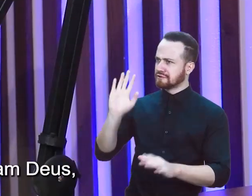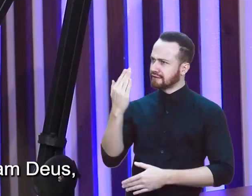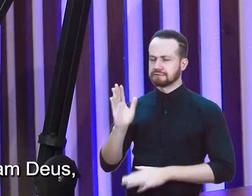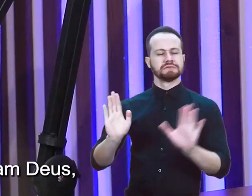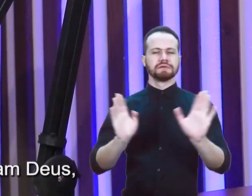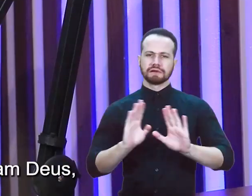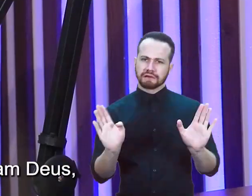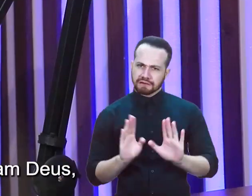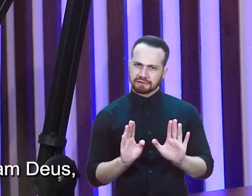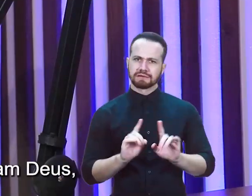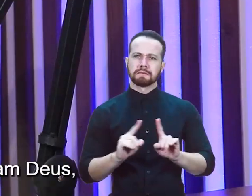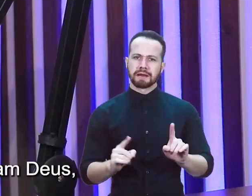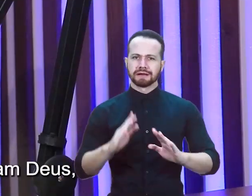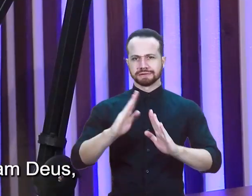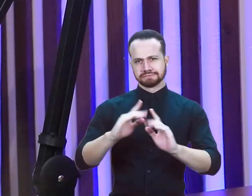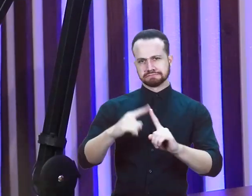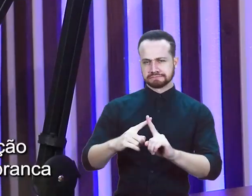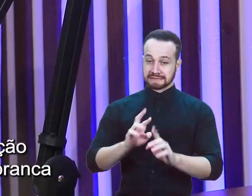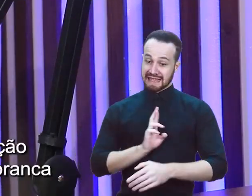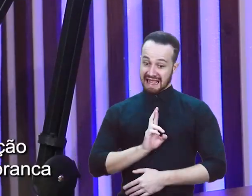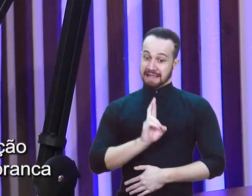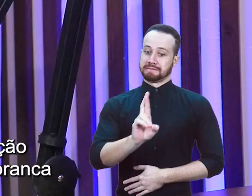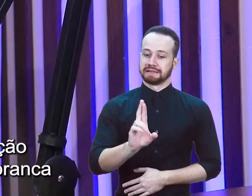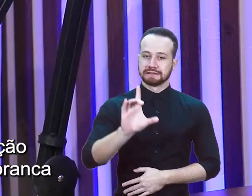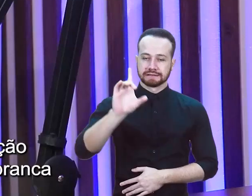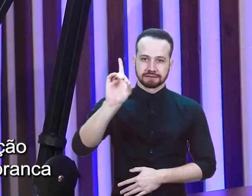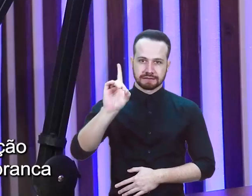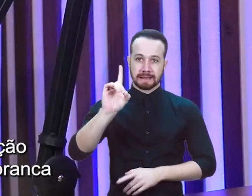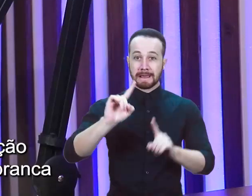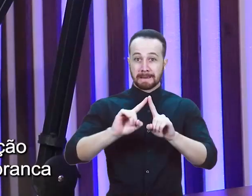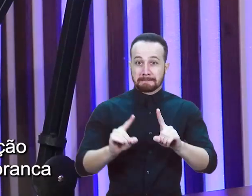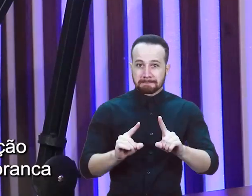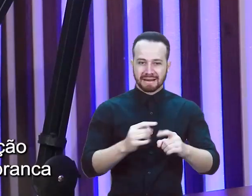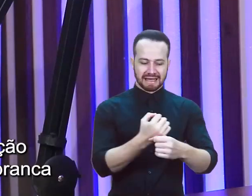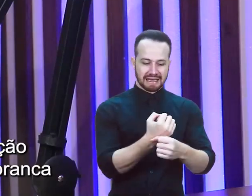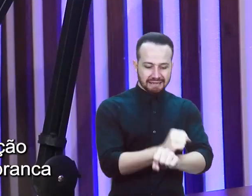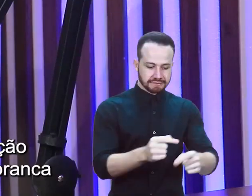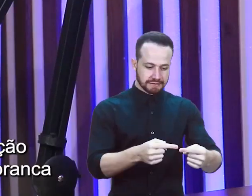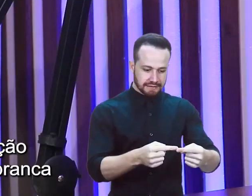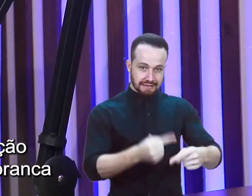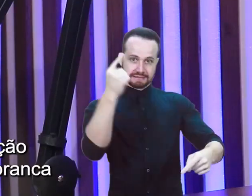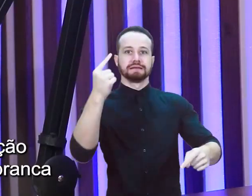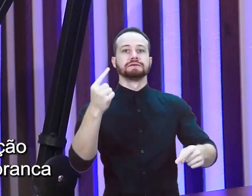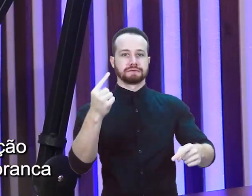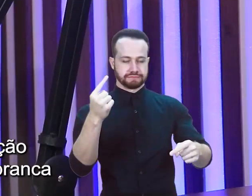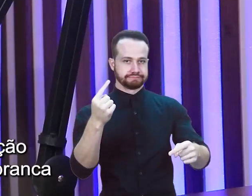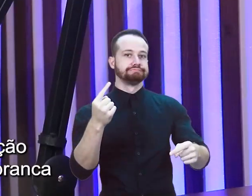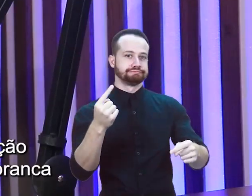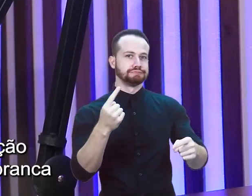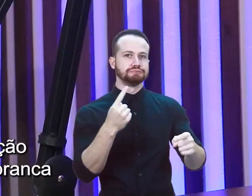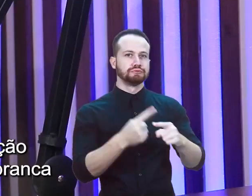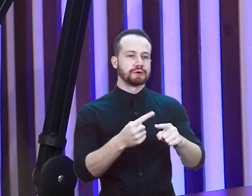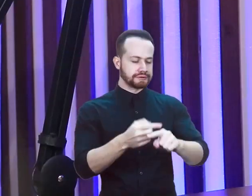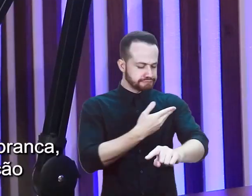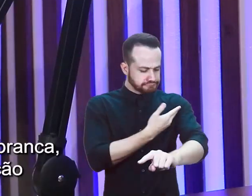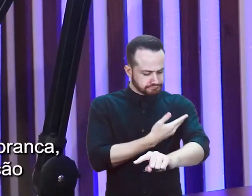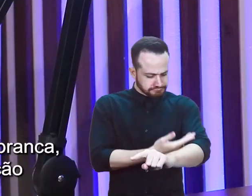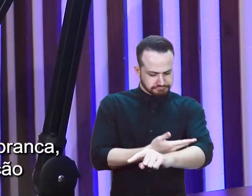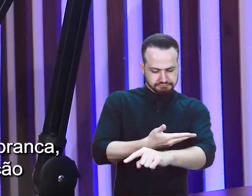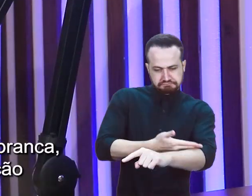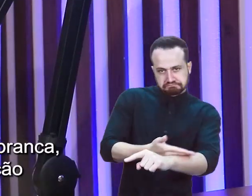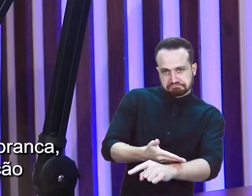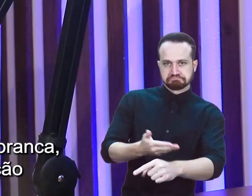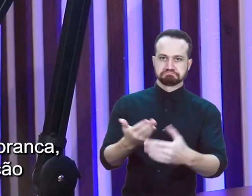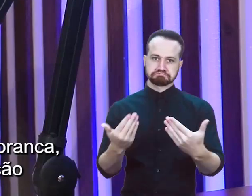homens que representavam Deus, que discordaram da escravização dos nativos, porque tinham pele branca, ou